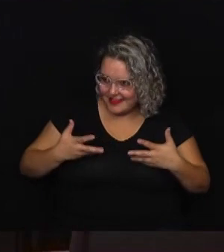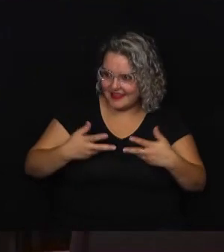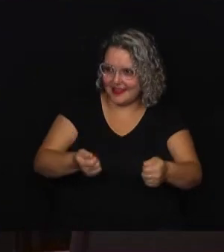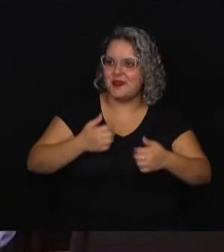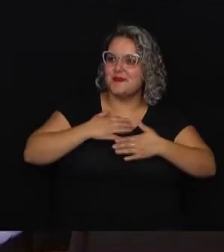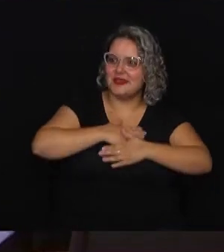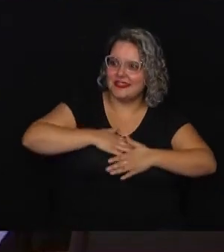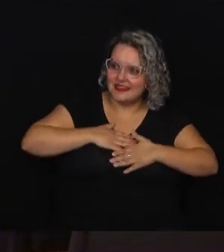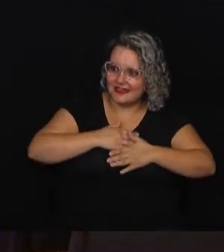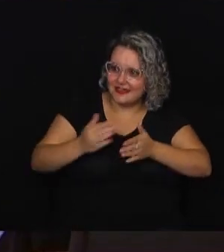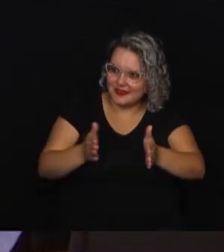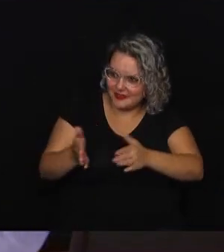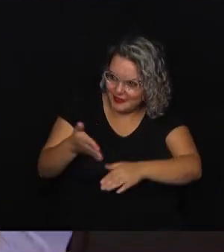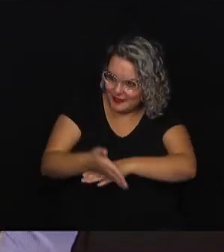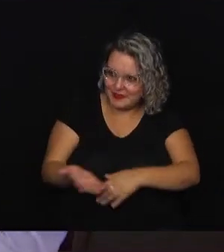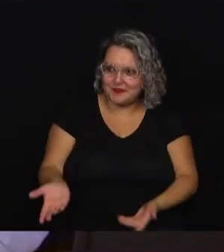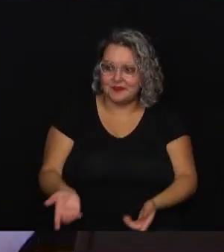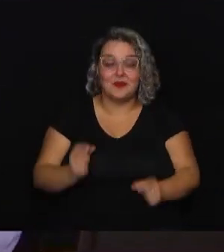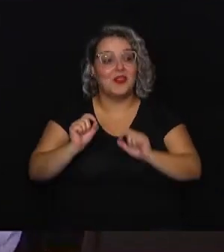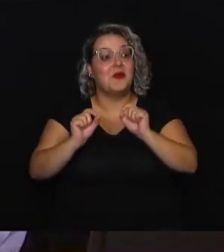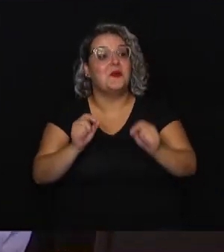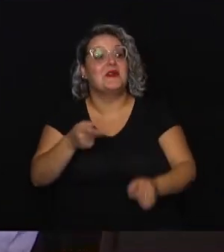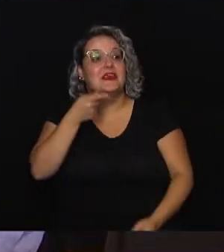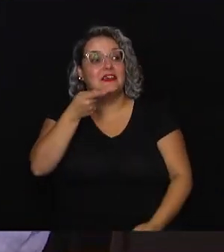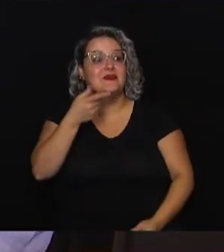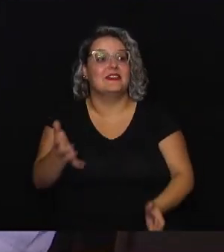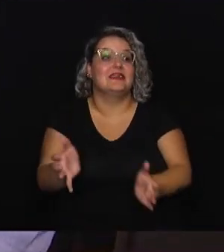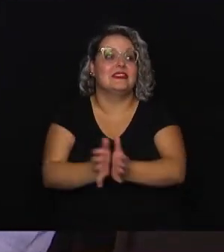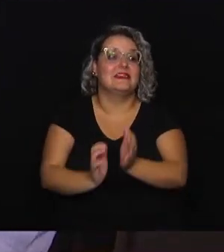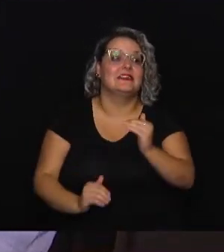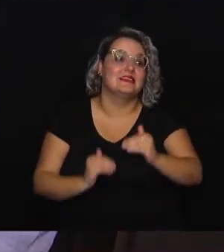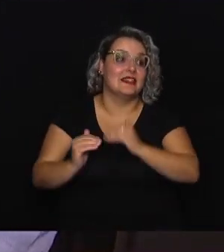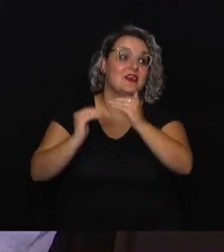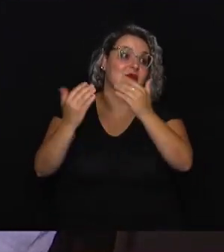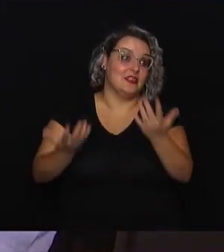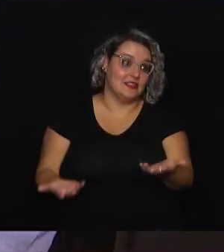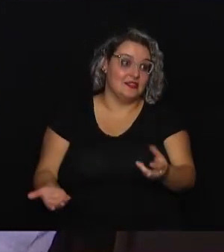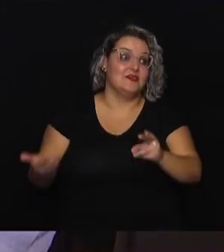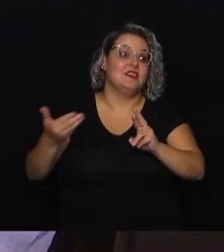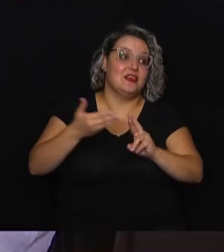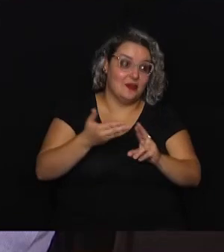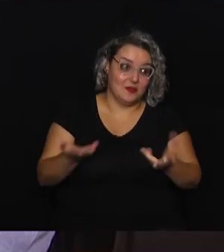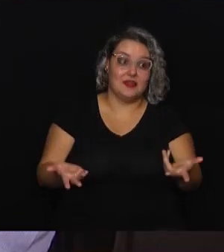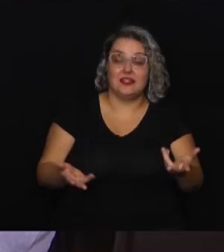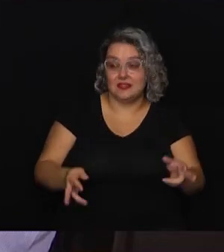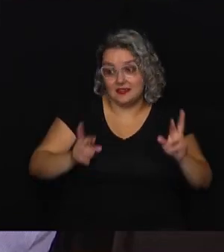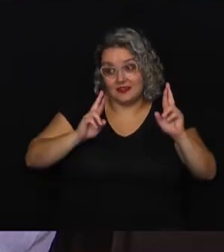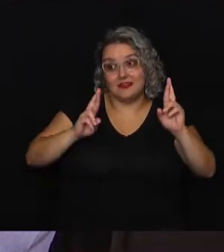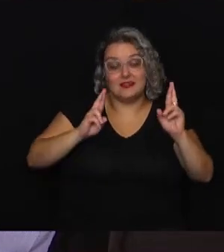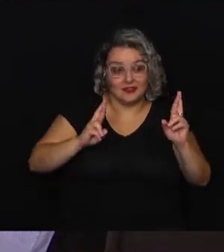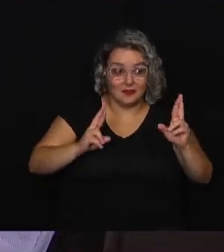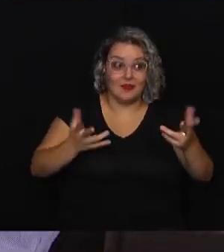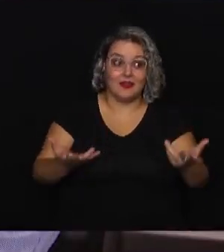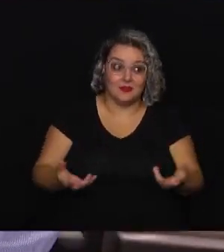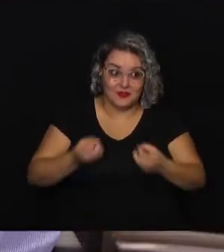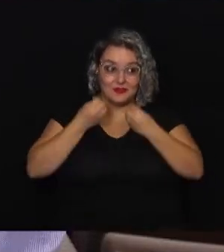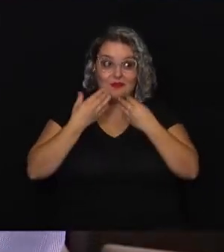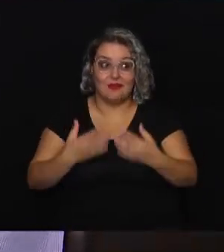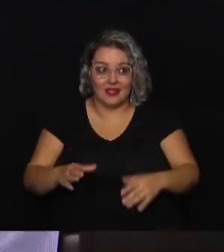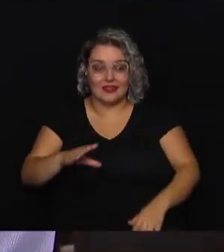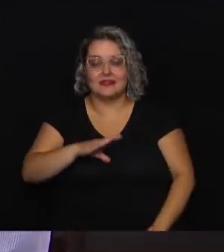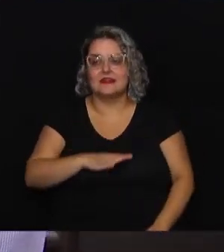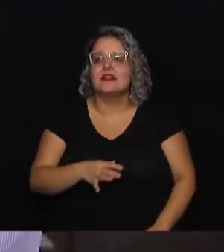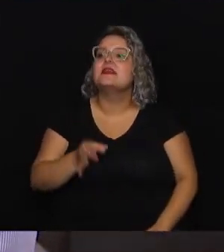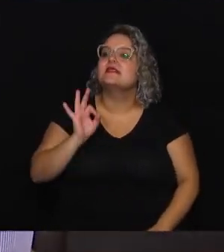desse momento. Bom, que falar desse time que está sendo montado aí, que vai representar, a gente espera que muito bem a cidade. Com toda